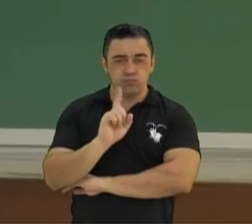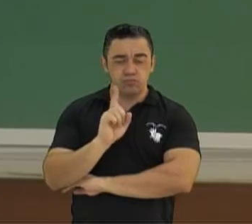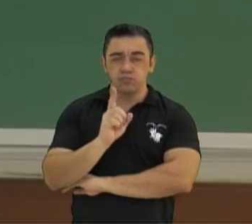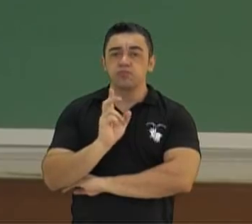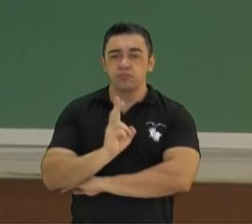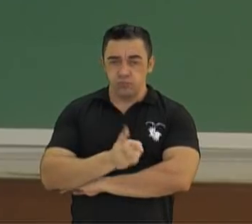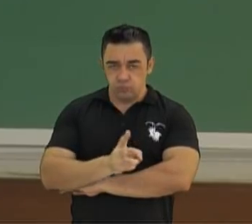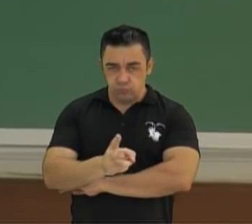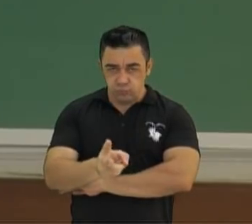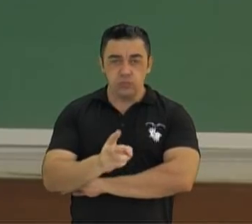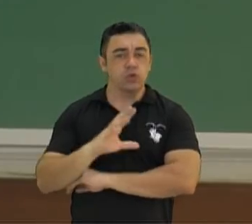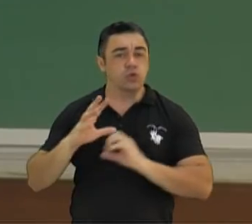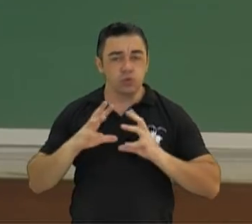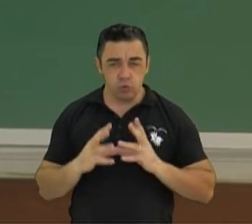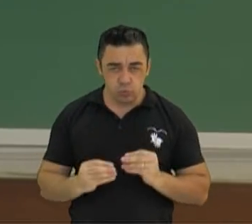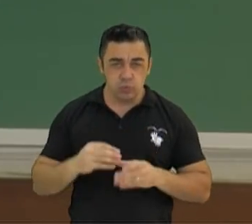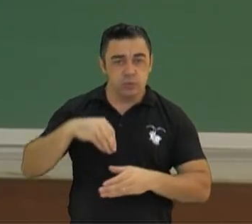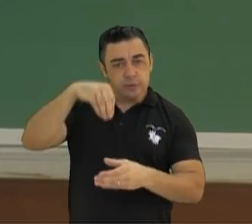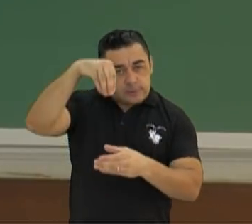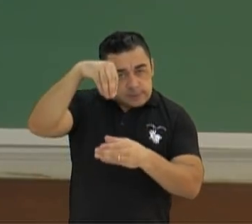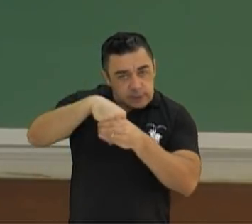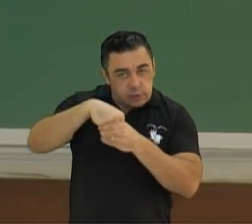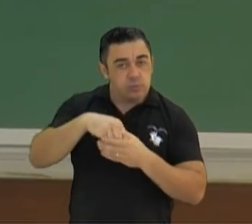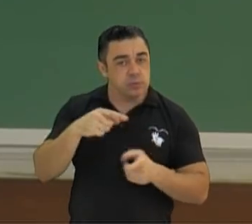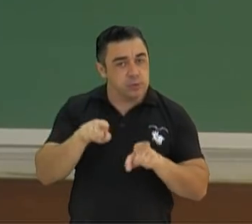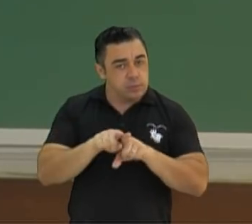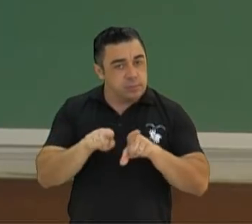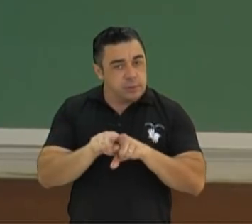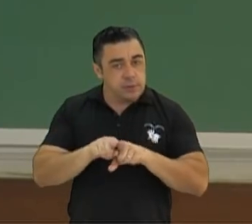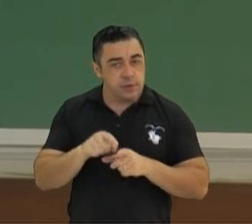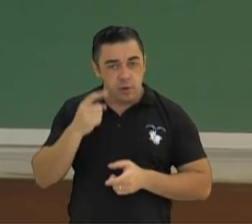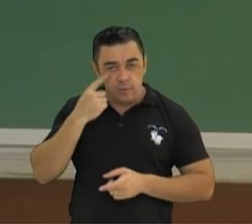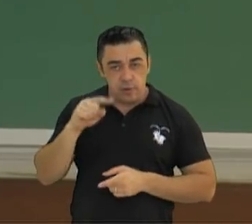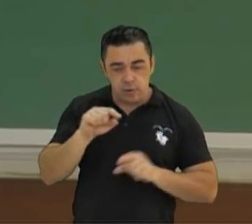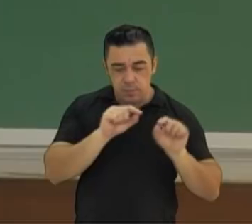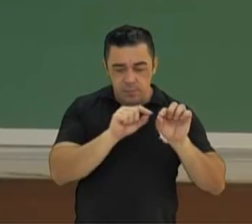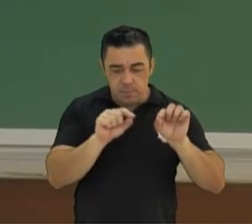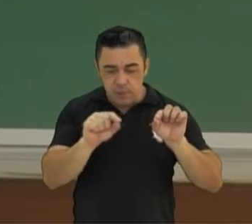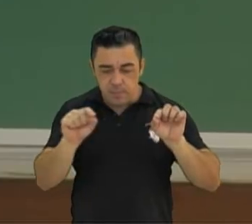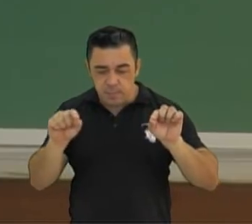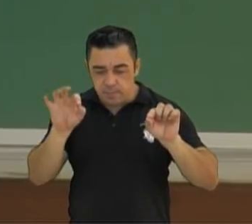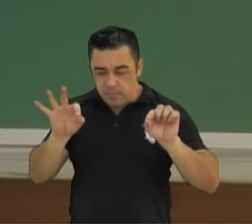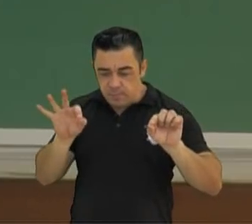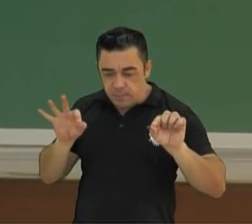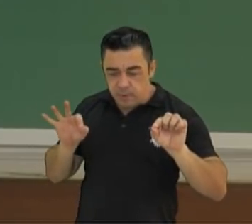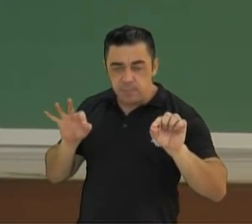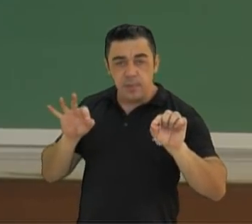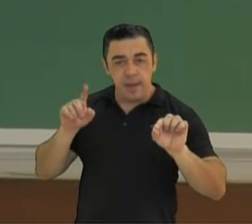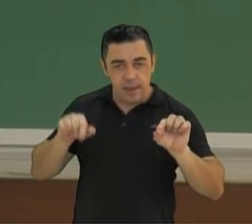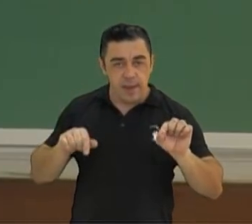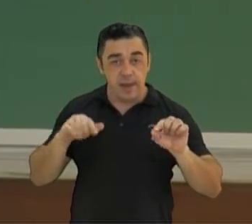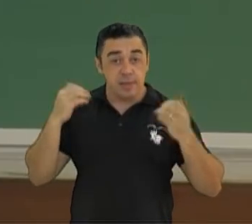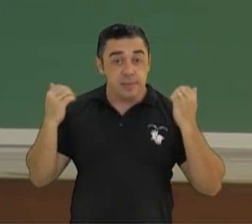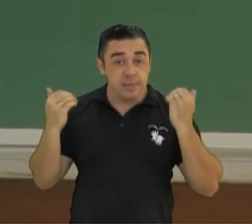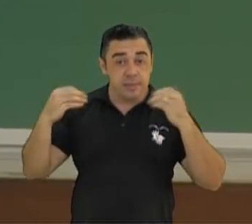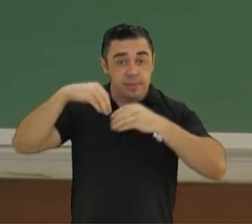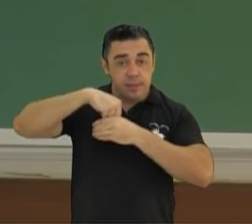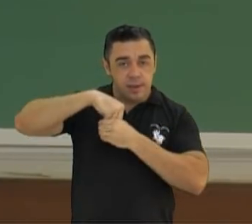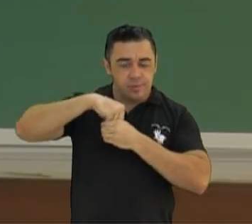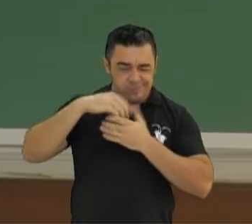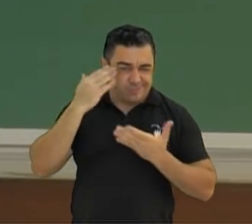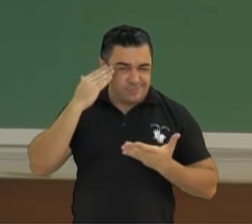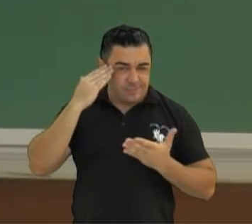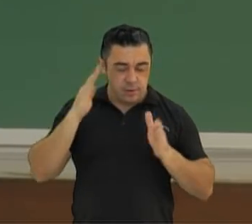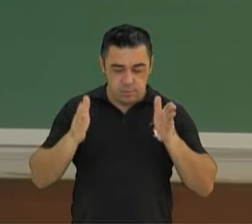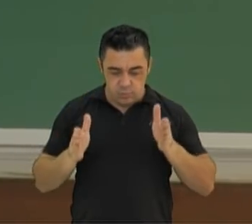Não, tem que contar o que está lá dentro também. Esses pontilhados ali também são as arestas que estão do lado de